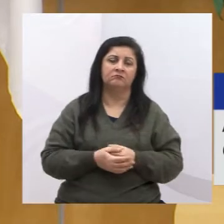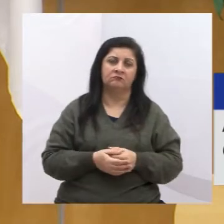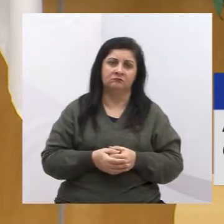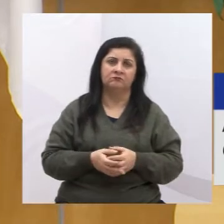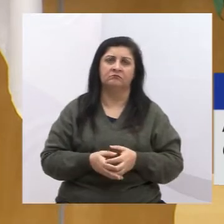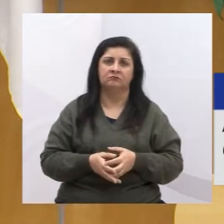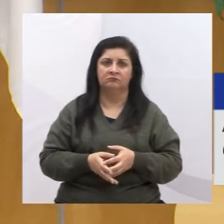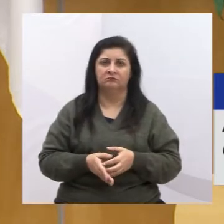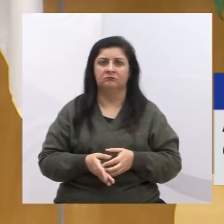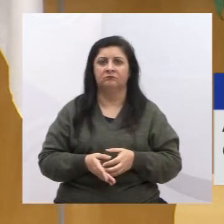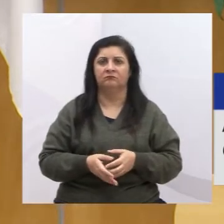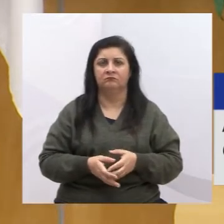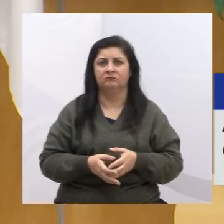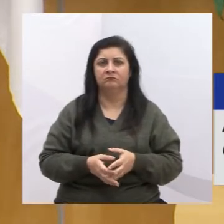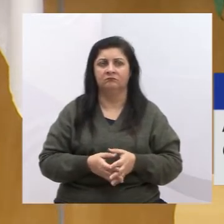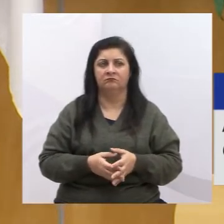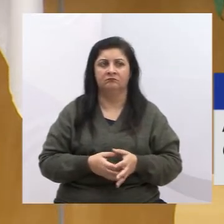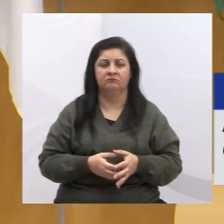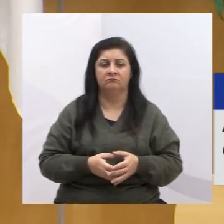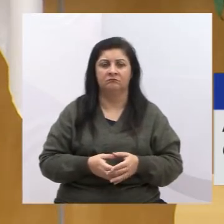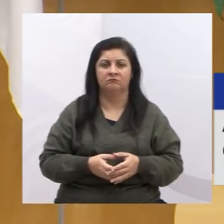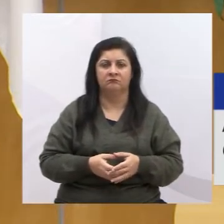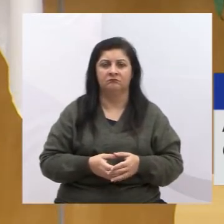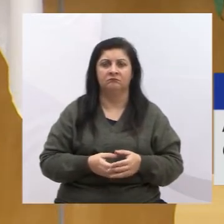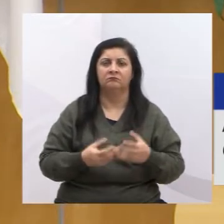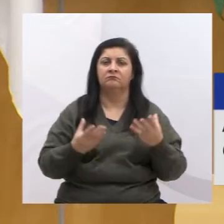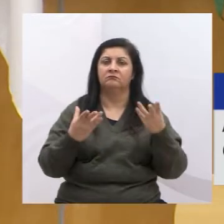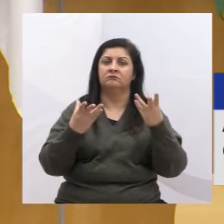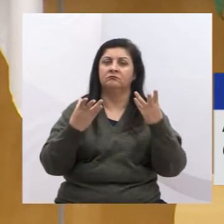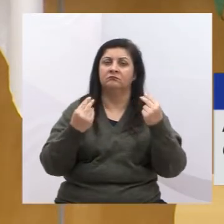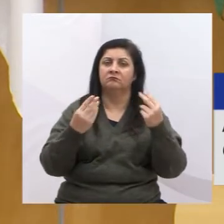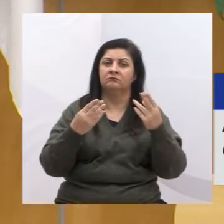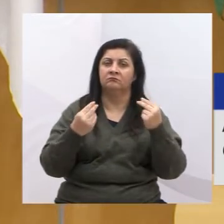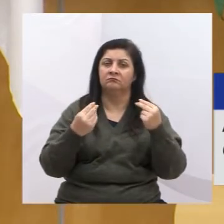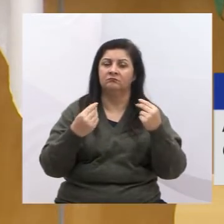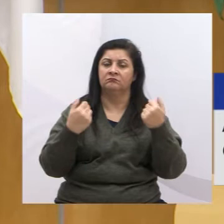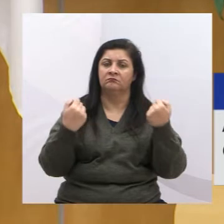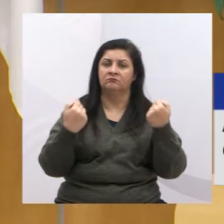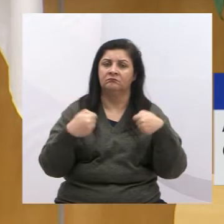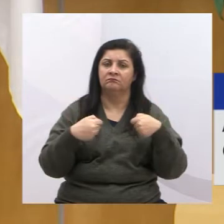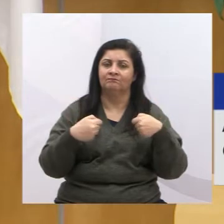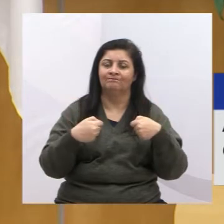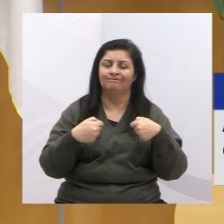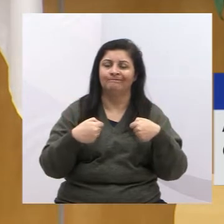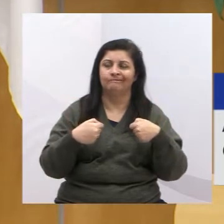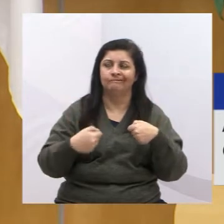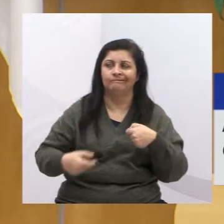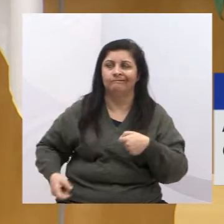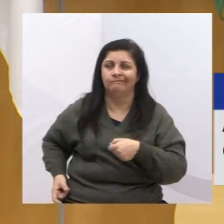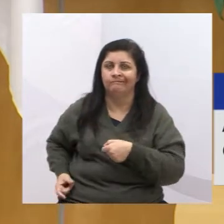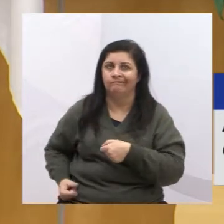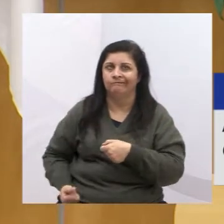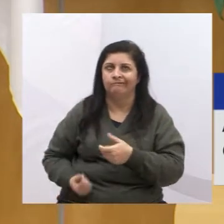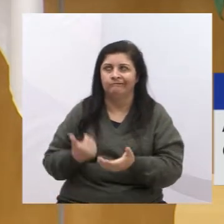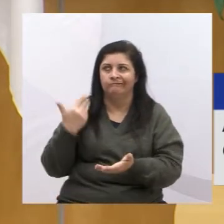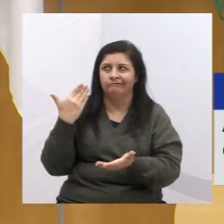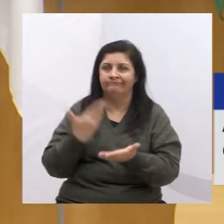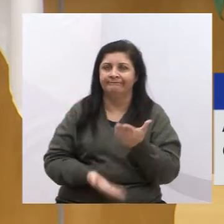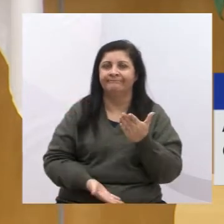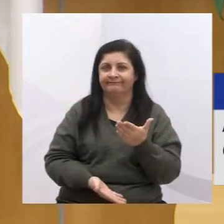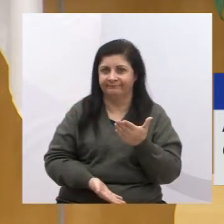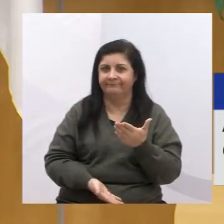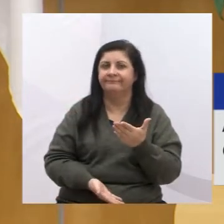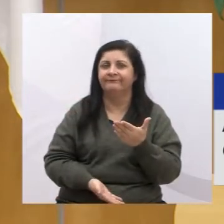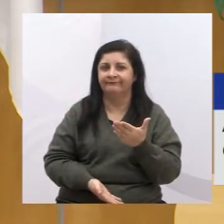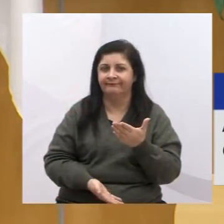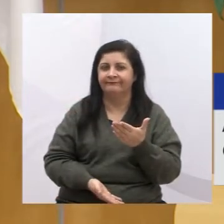isso. E muitos necessitam sentir no bolso para mudar.